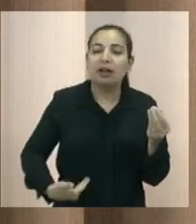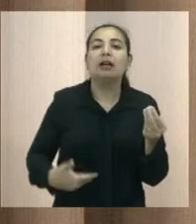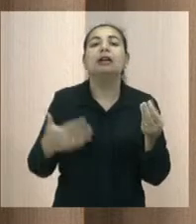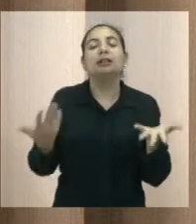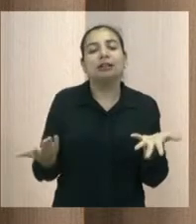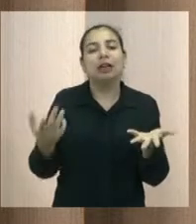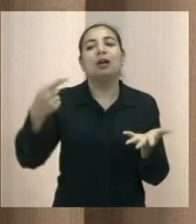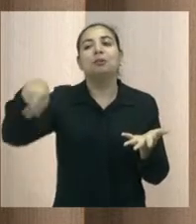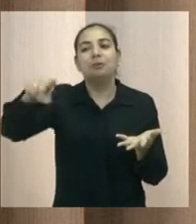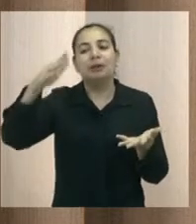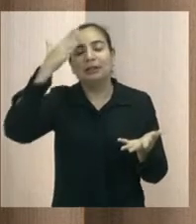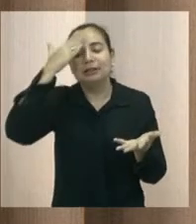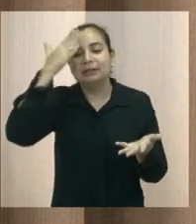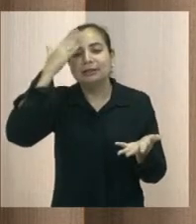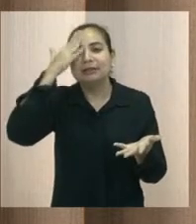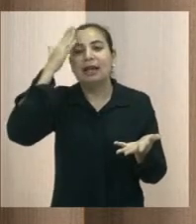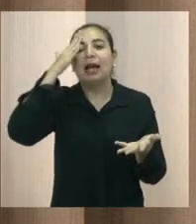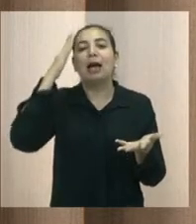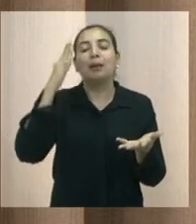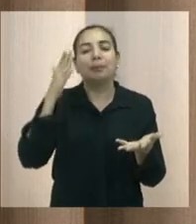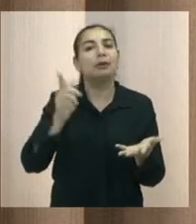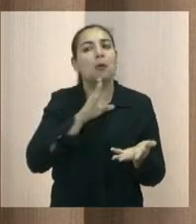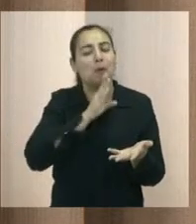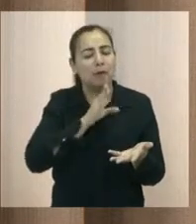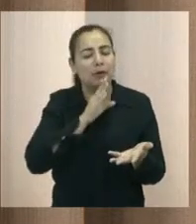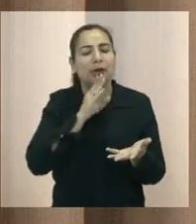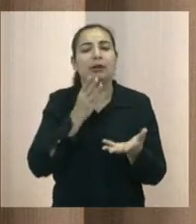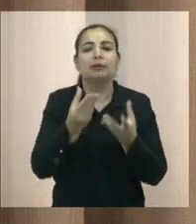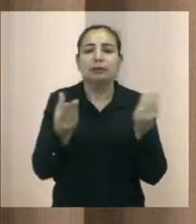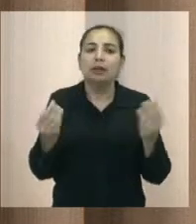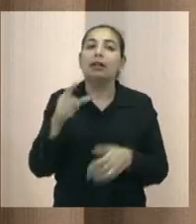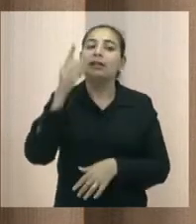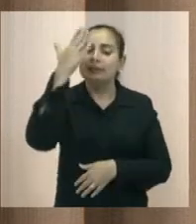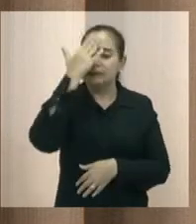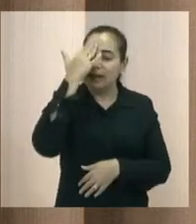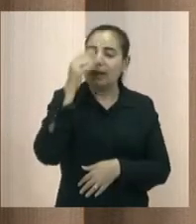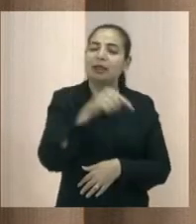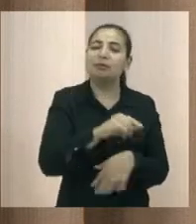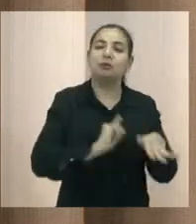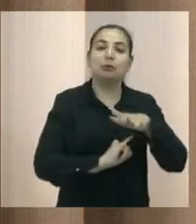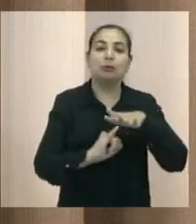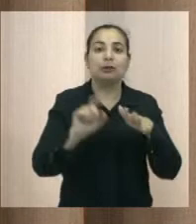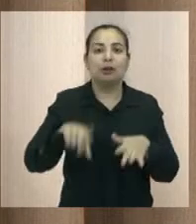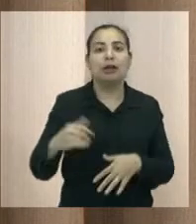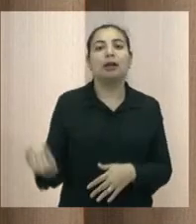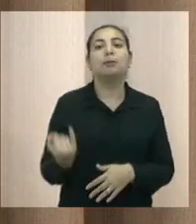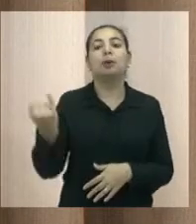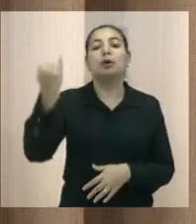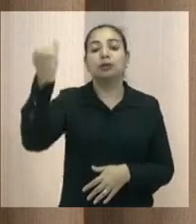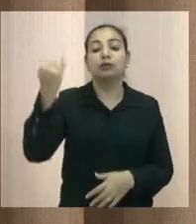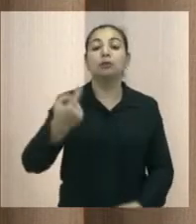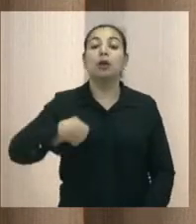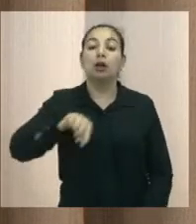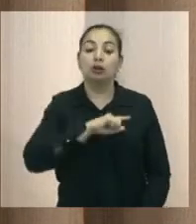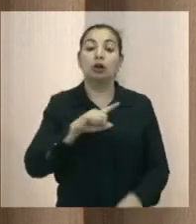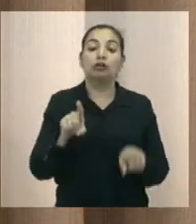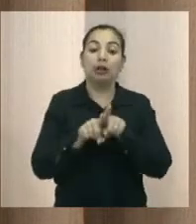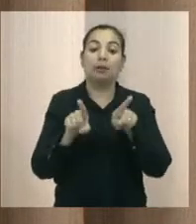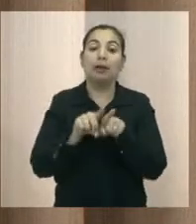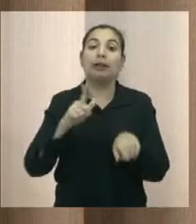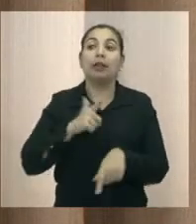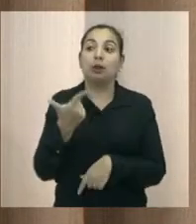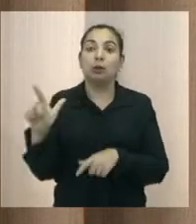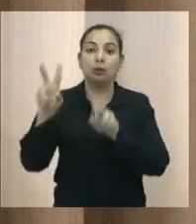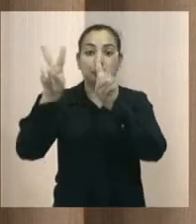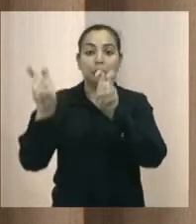pelos defensores públicos. É realmente uma instituição muito importante, e nós estamos também com outro caso agora levando para a Defensoria, que